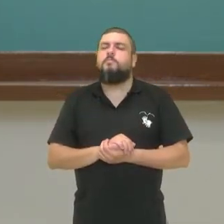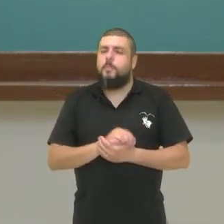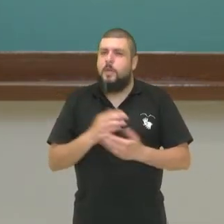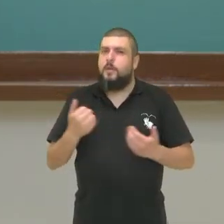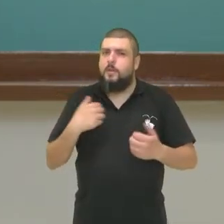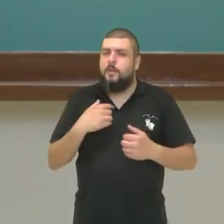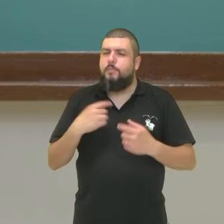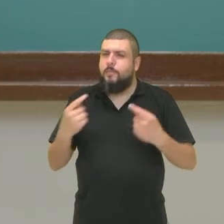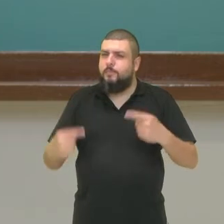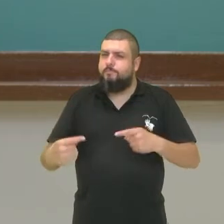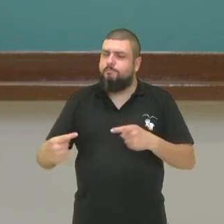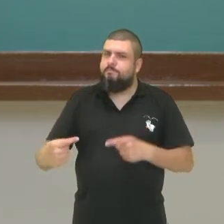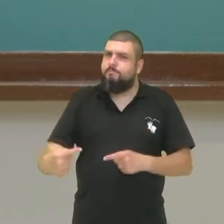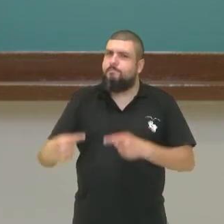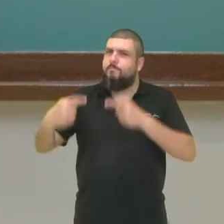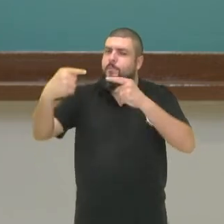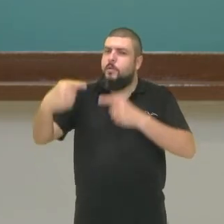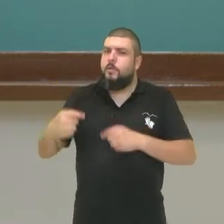ali, né? Tendo